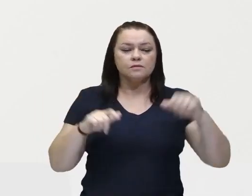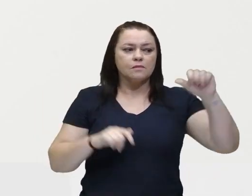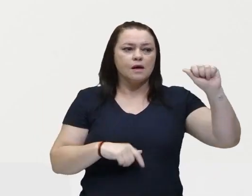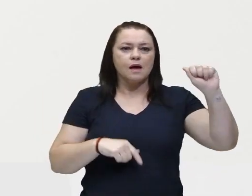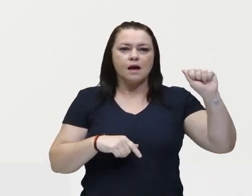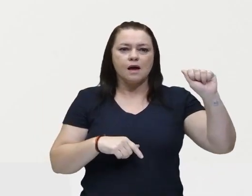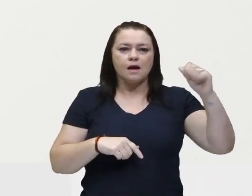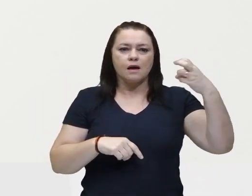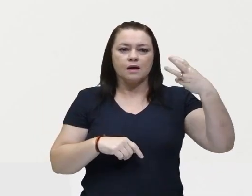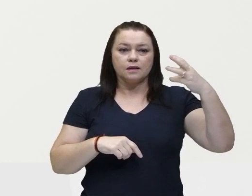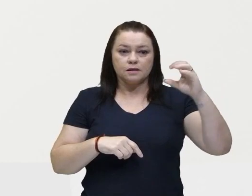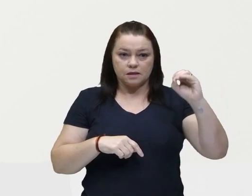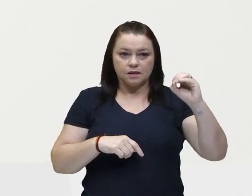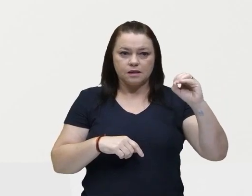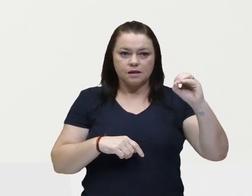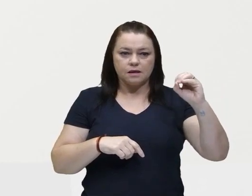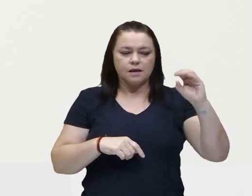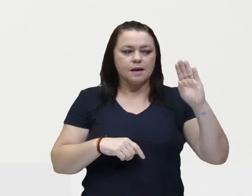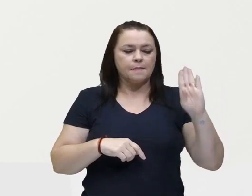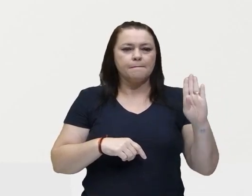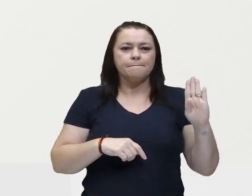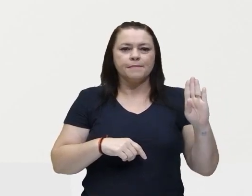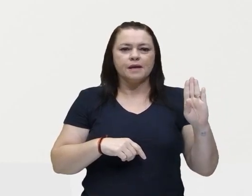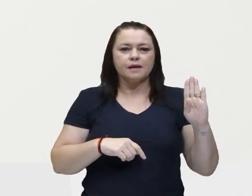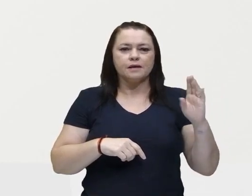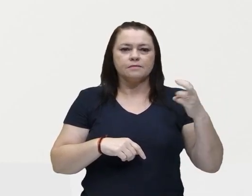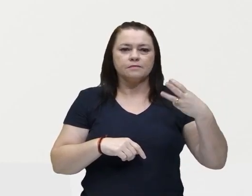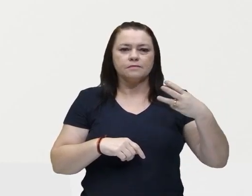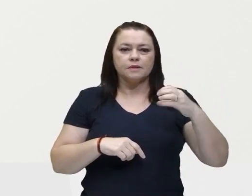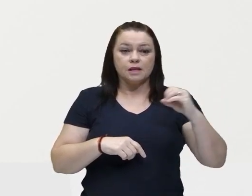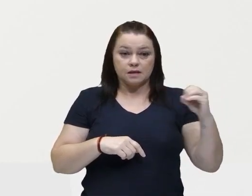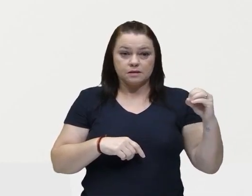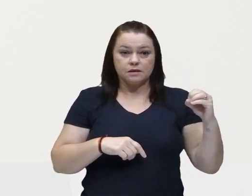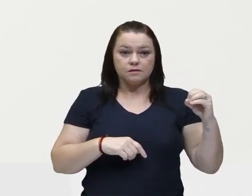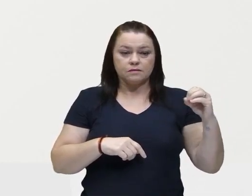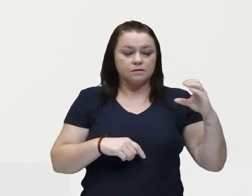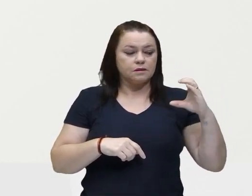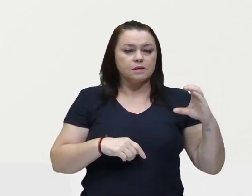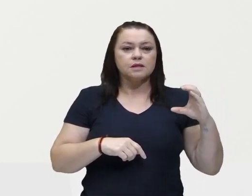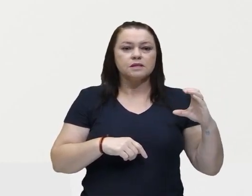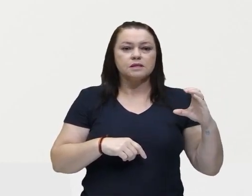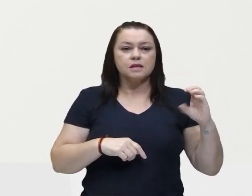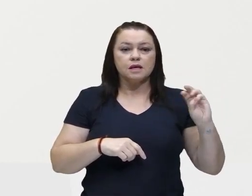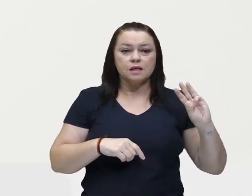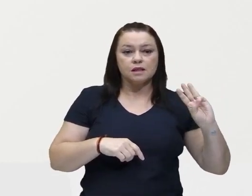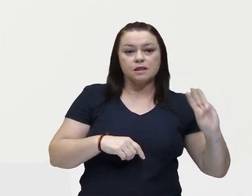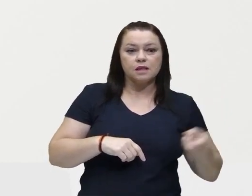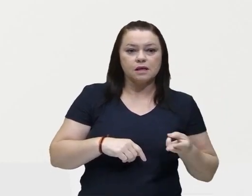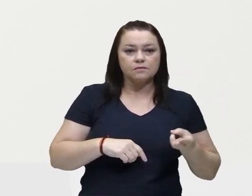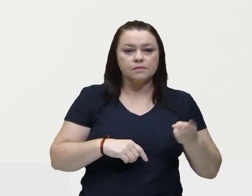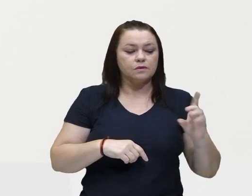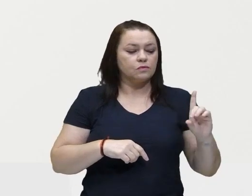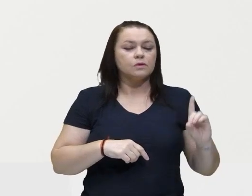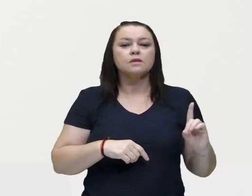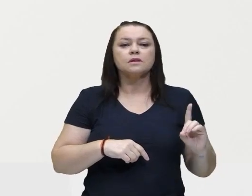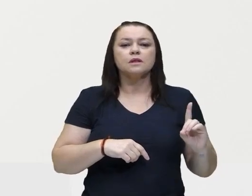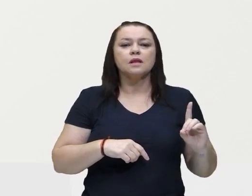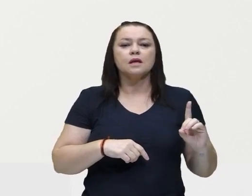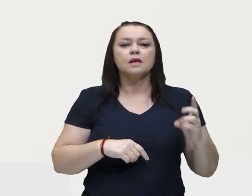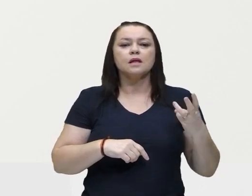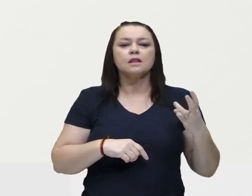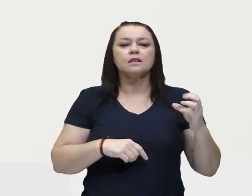Letra B, 300 mililitros. Letra C, 3.000 mililitros. Ou letra D,